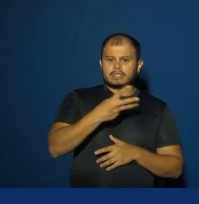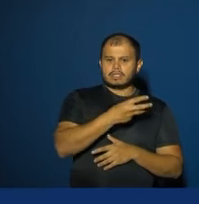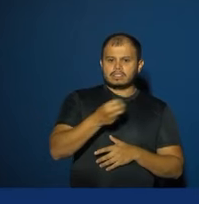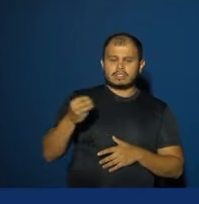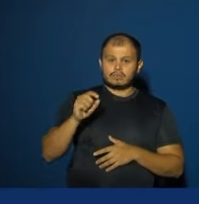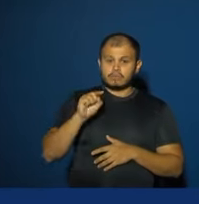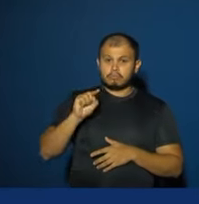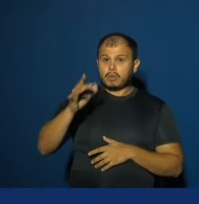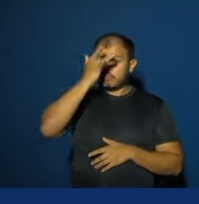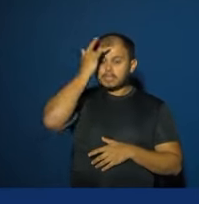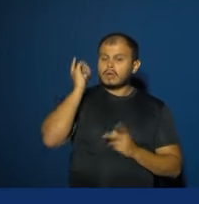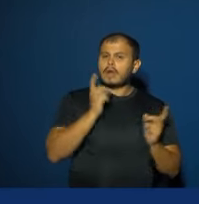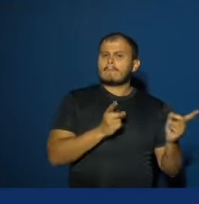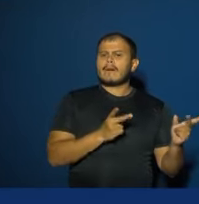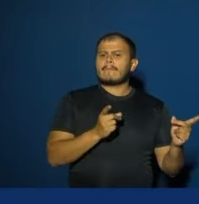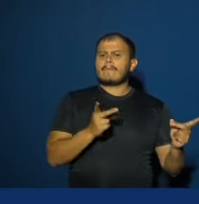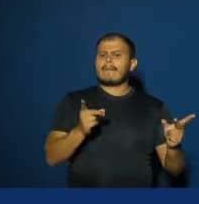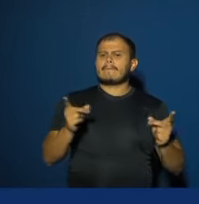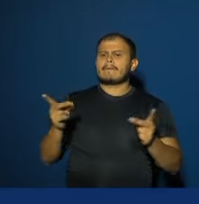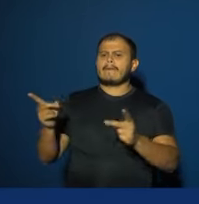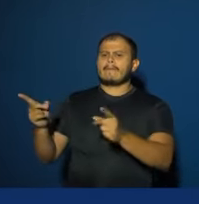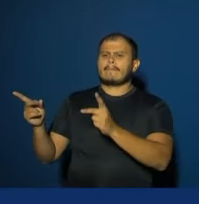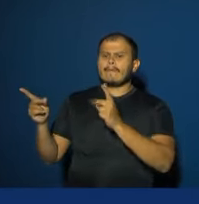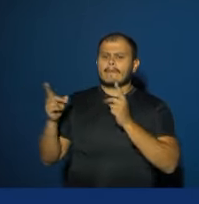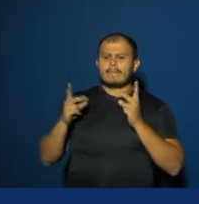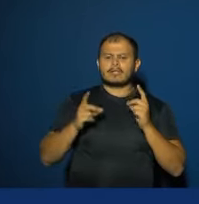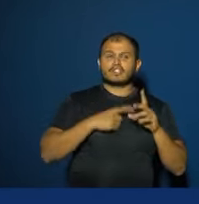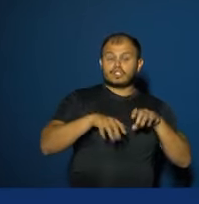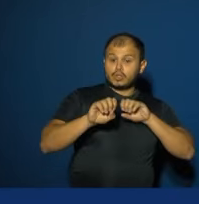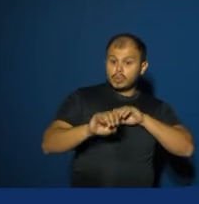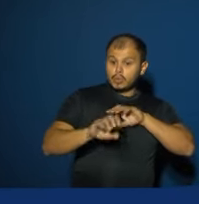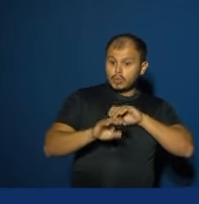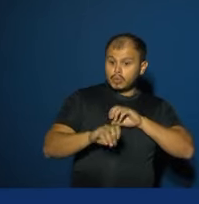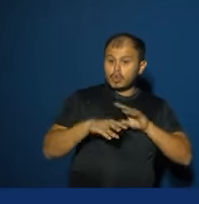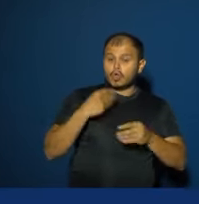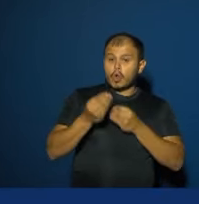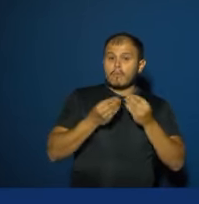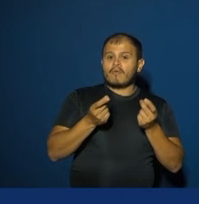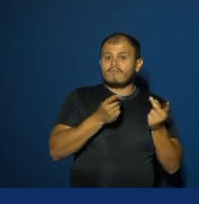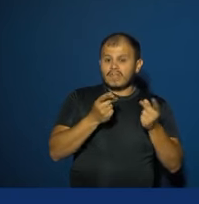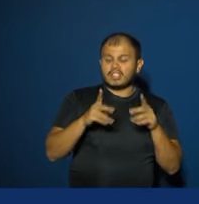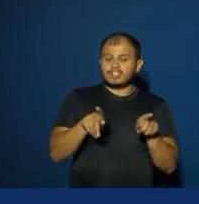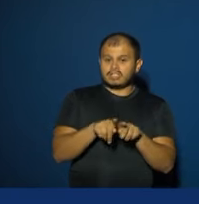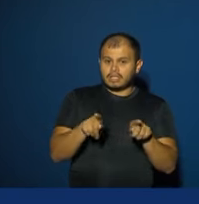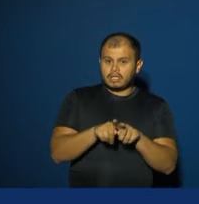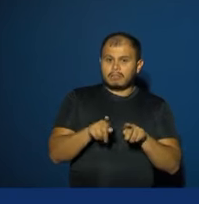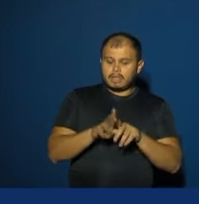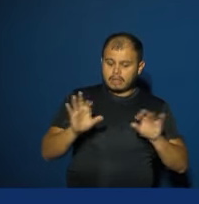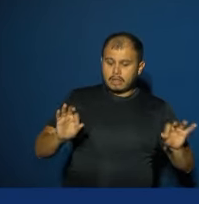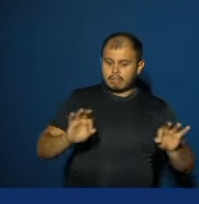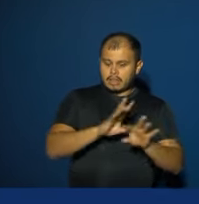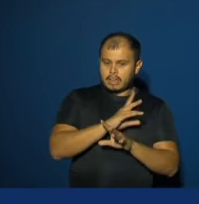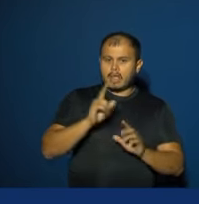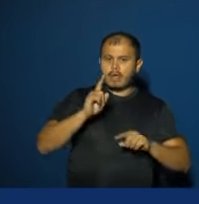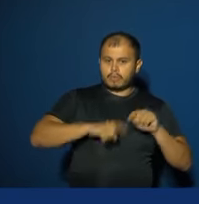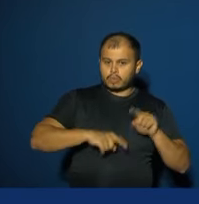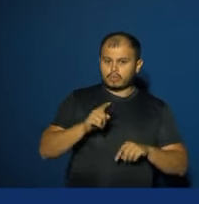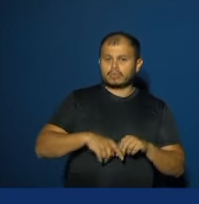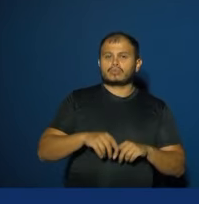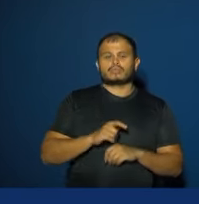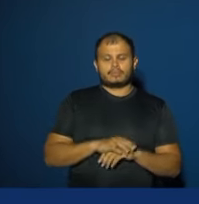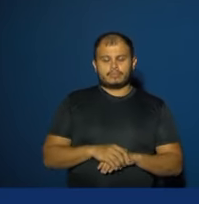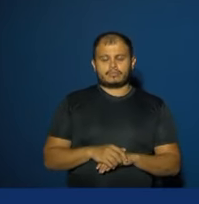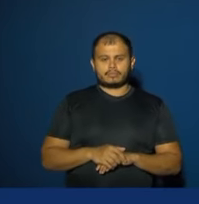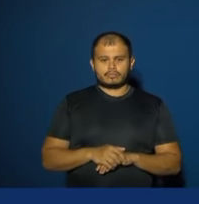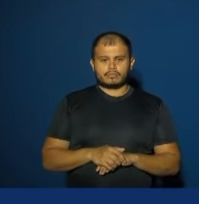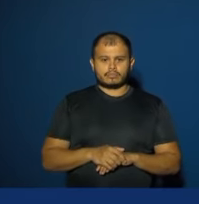Sellers que a gente tá desde a educação de entrar até como vender e até entregar o produto então a gente também passa por